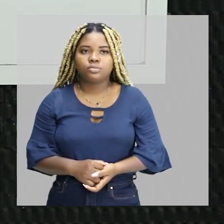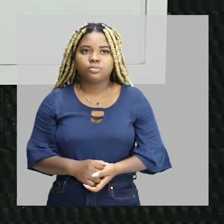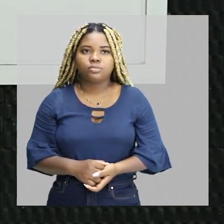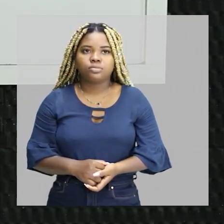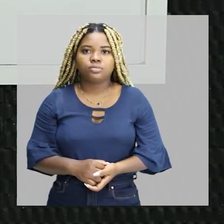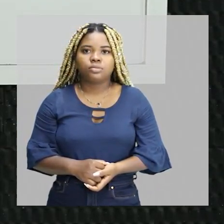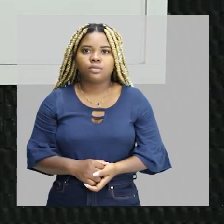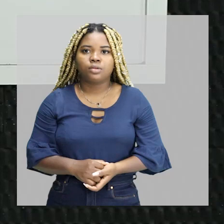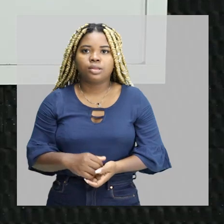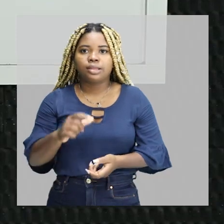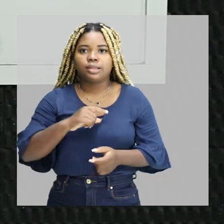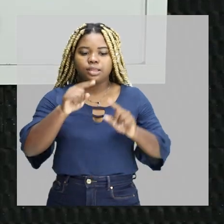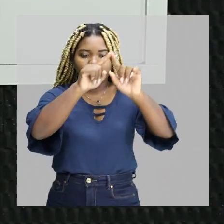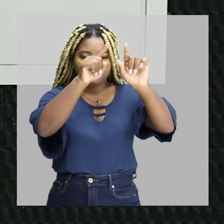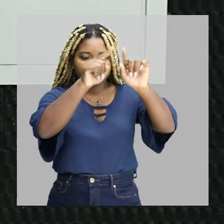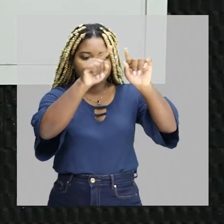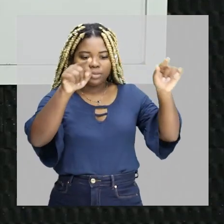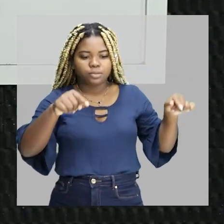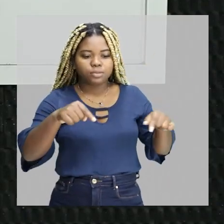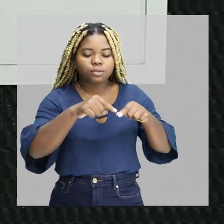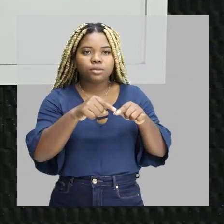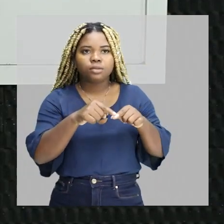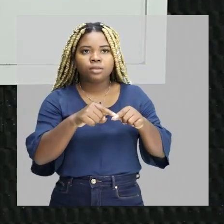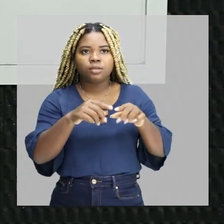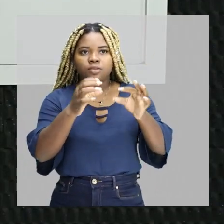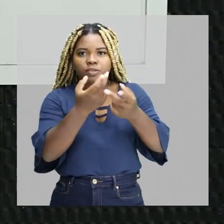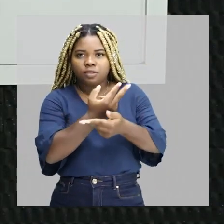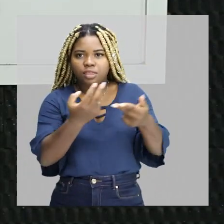certo? Então isso aqui são pontos